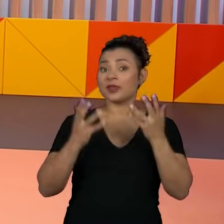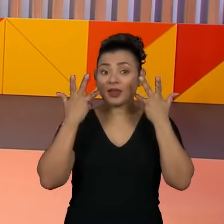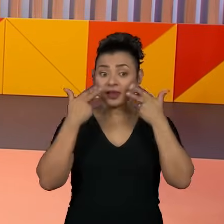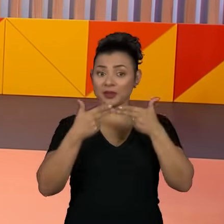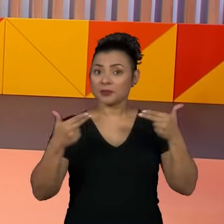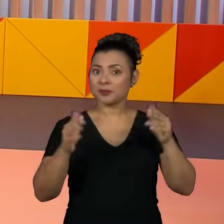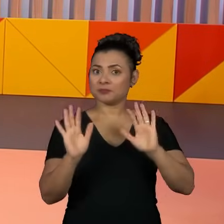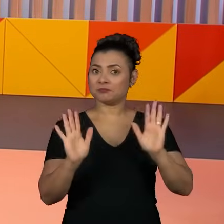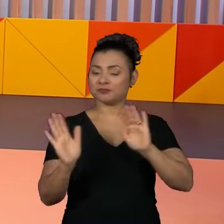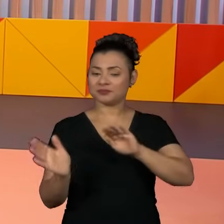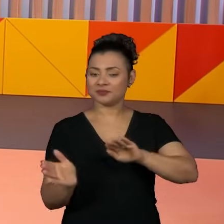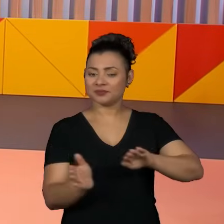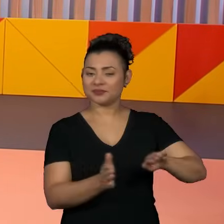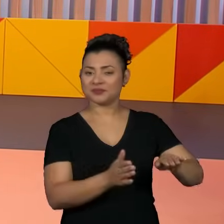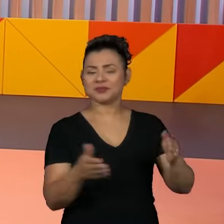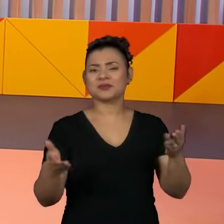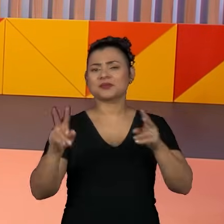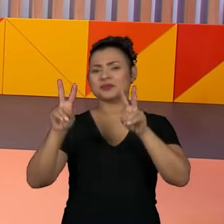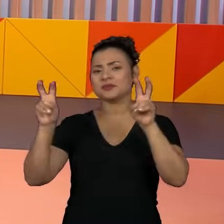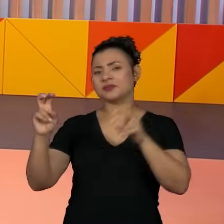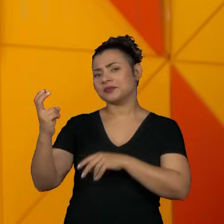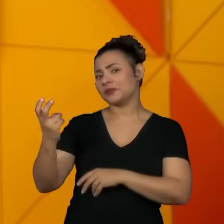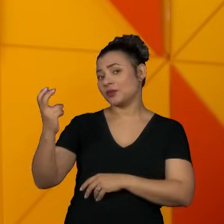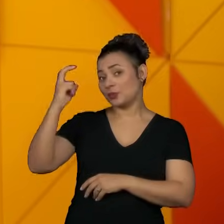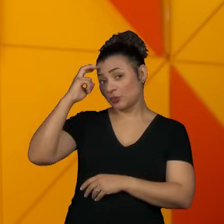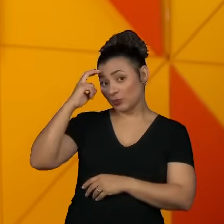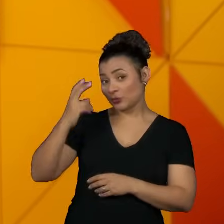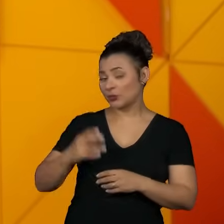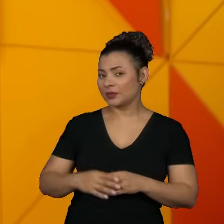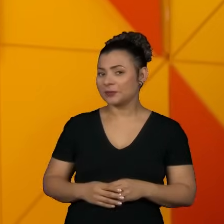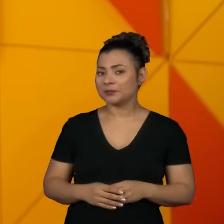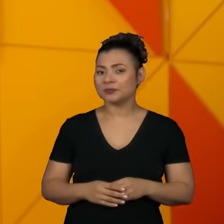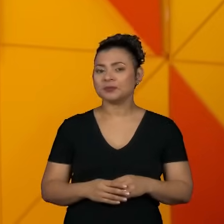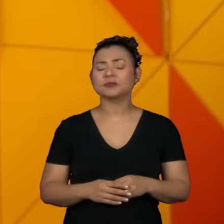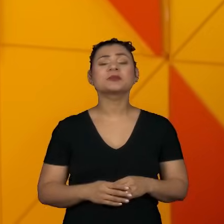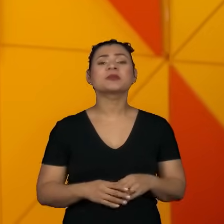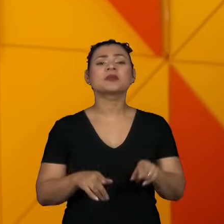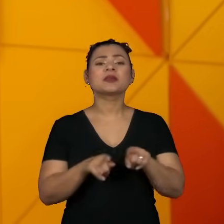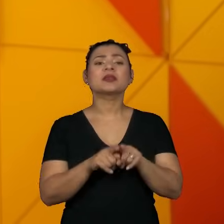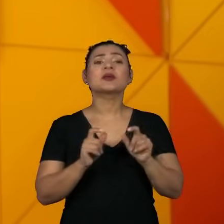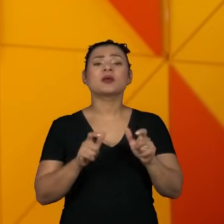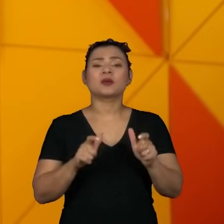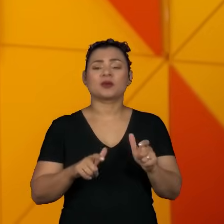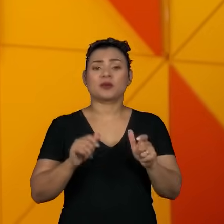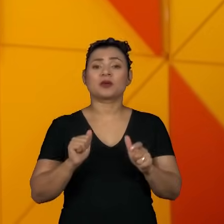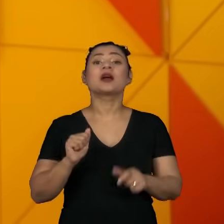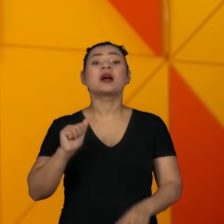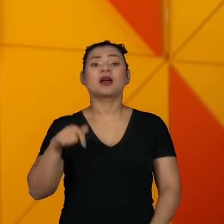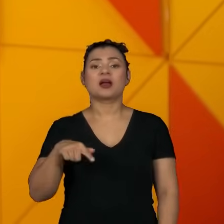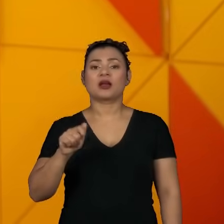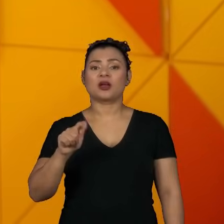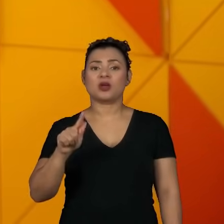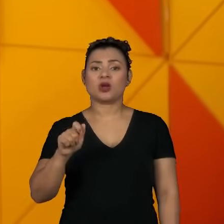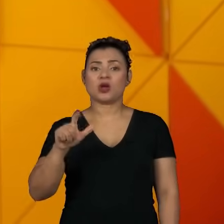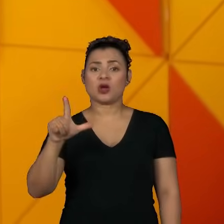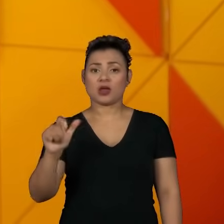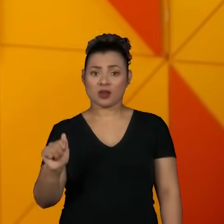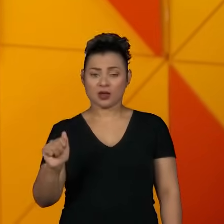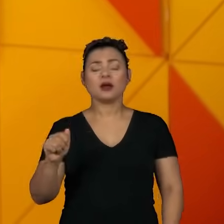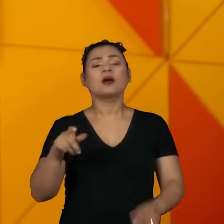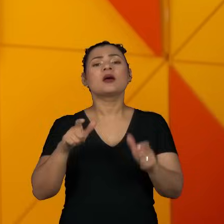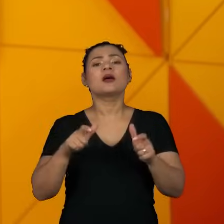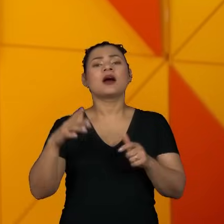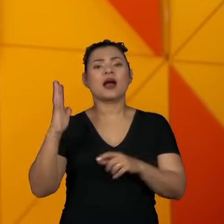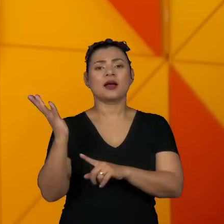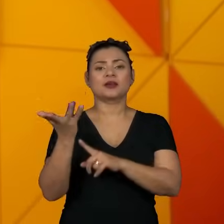animais e agora falando um pouco de cultura. Natural de Benguela, em Angola, o multiartista Paulo